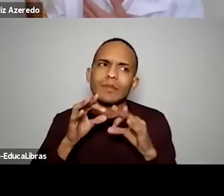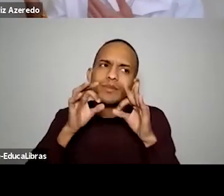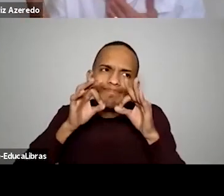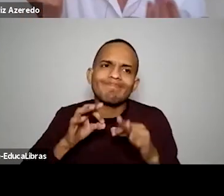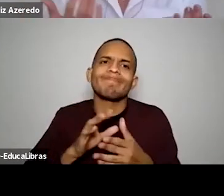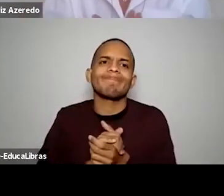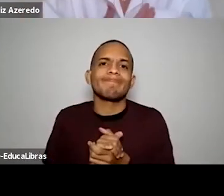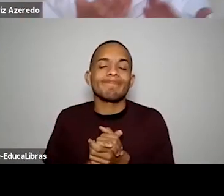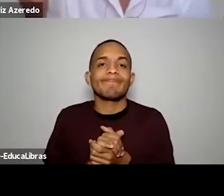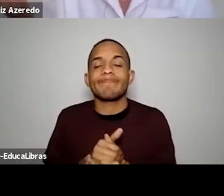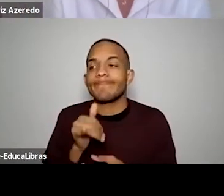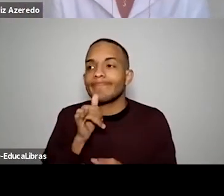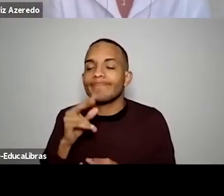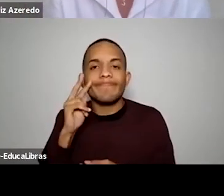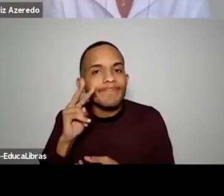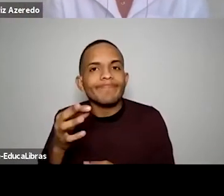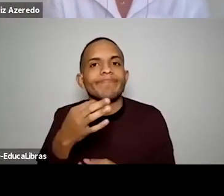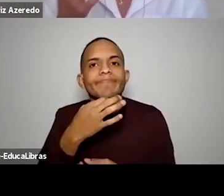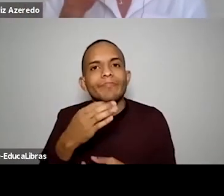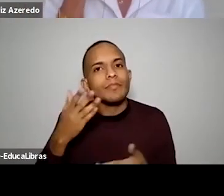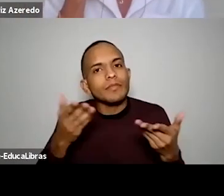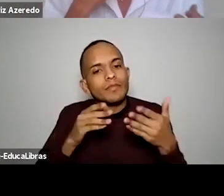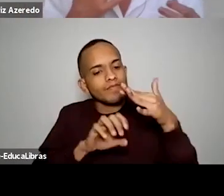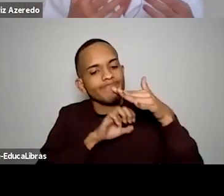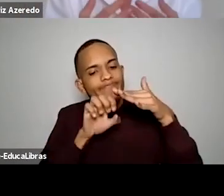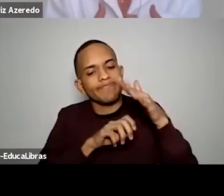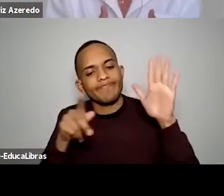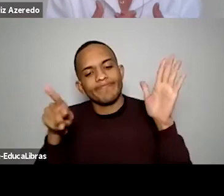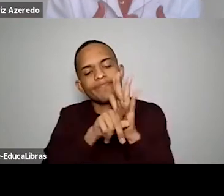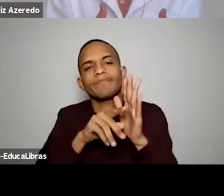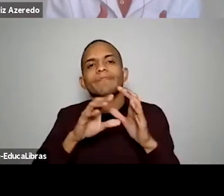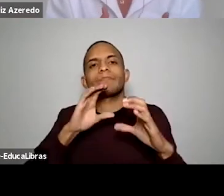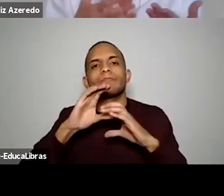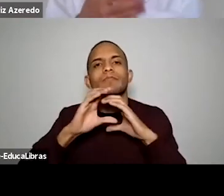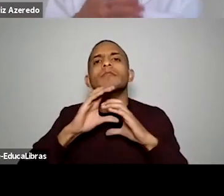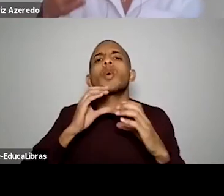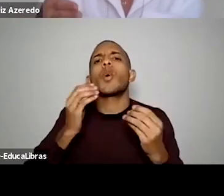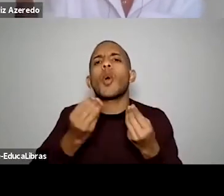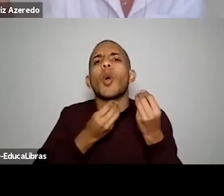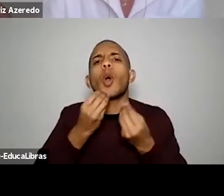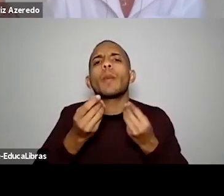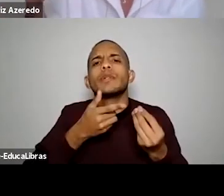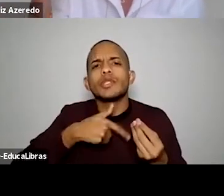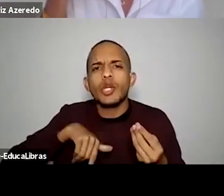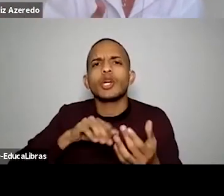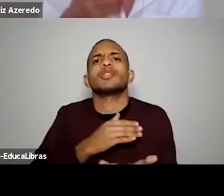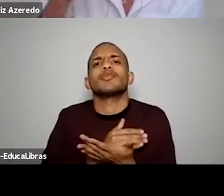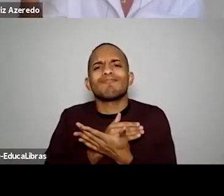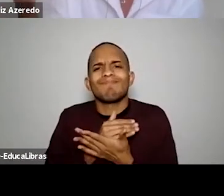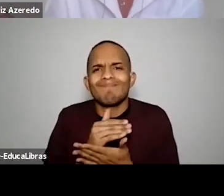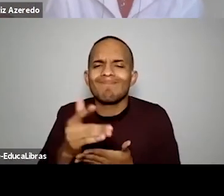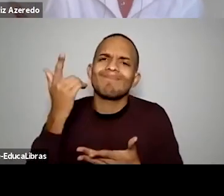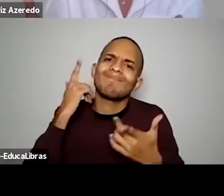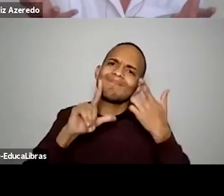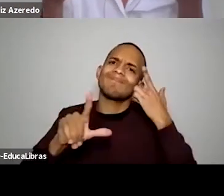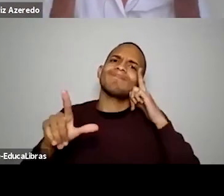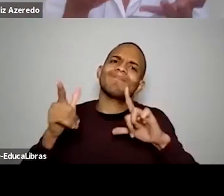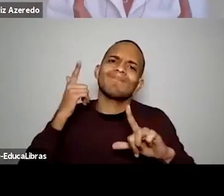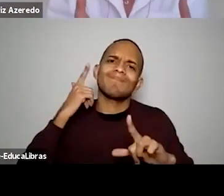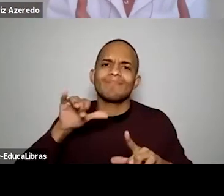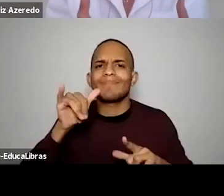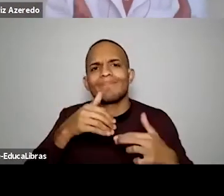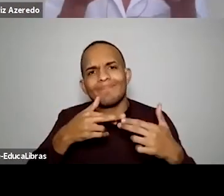E olhando do ponto de vista de uma empresa de comunicação, né? Como é que a gente continua a gerar narrativas engajadoras